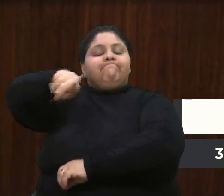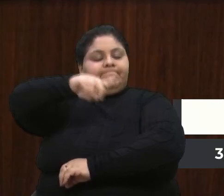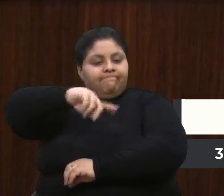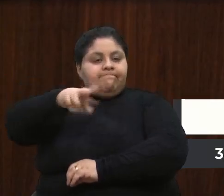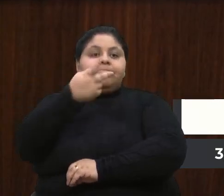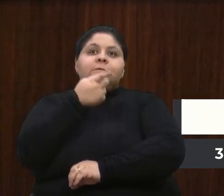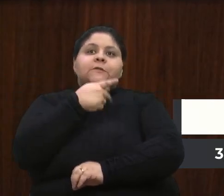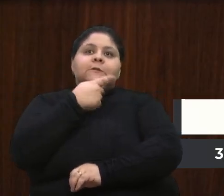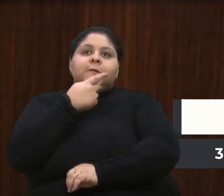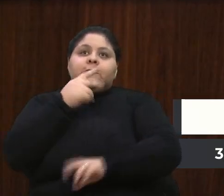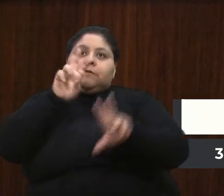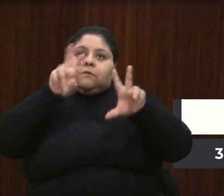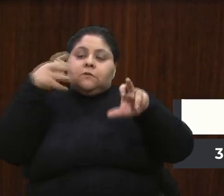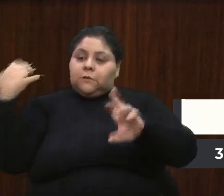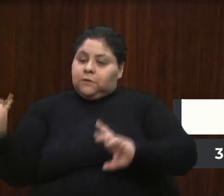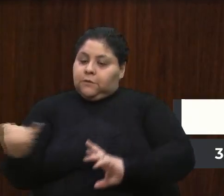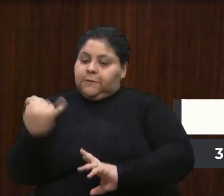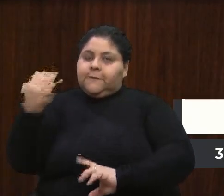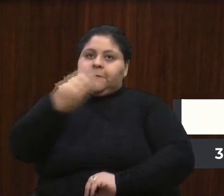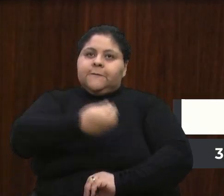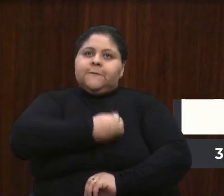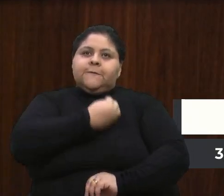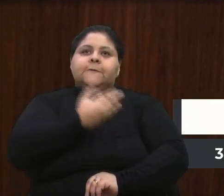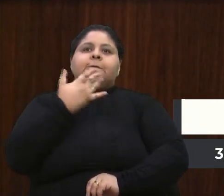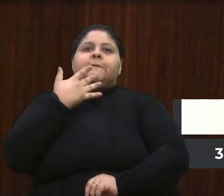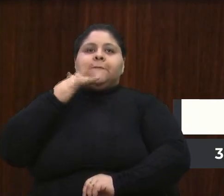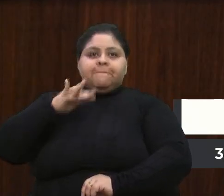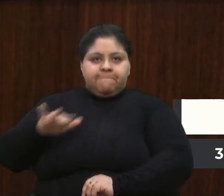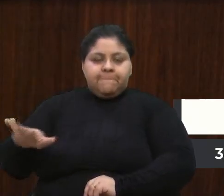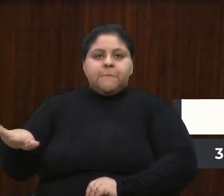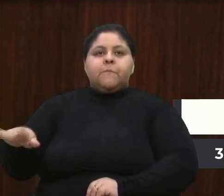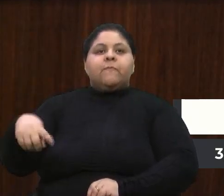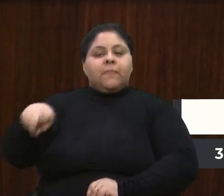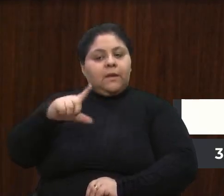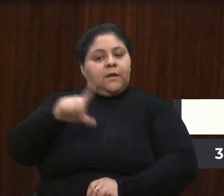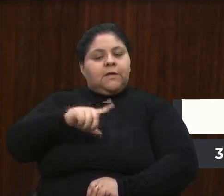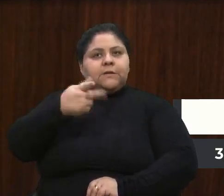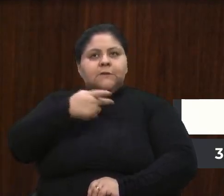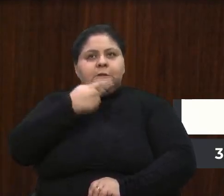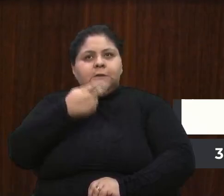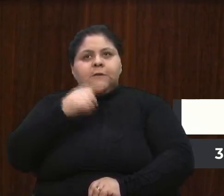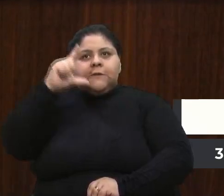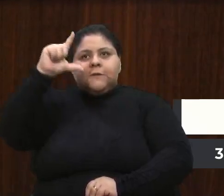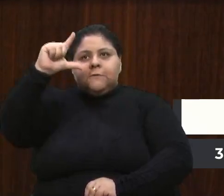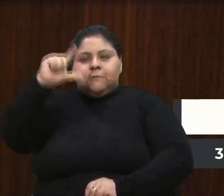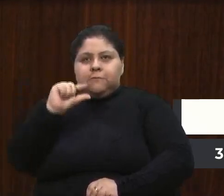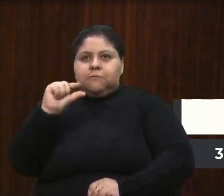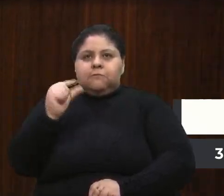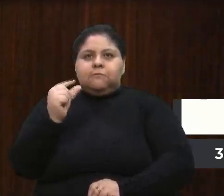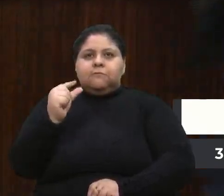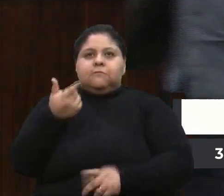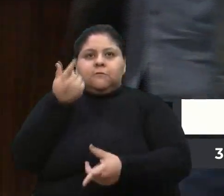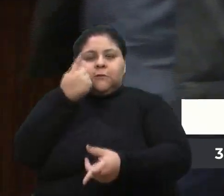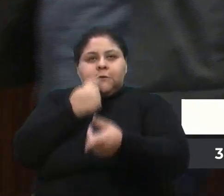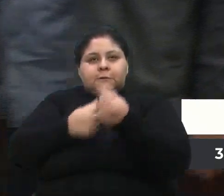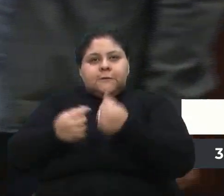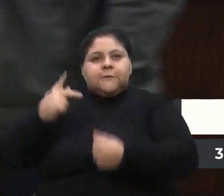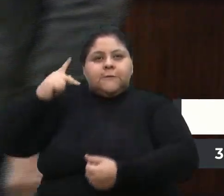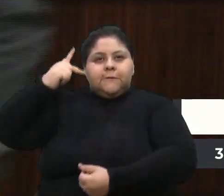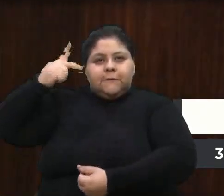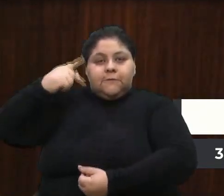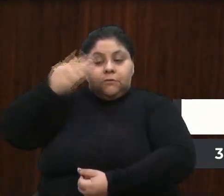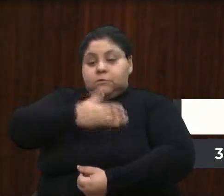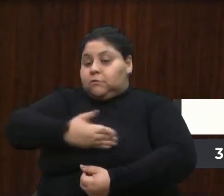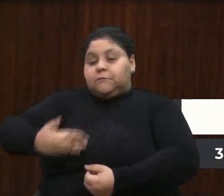da importância da vida das crianças, a gente tem que falar da diminuição do orçamento das políticas públicas,